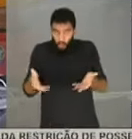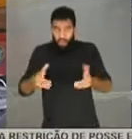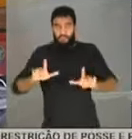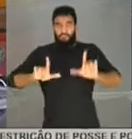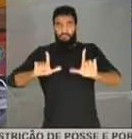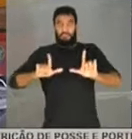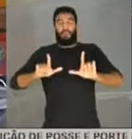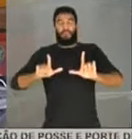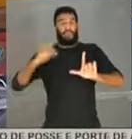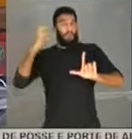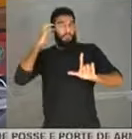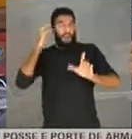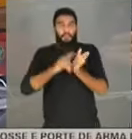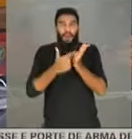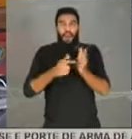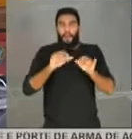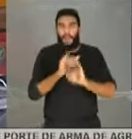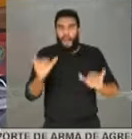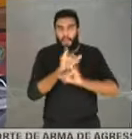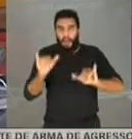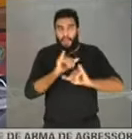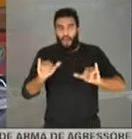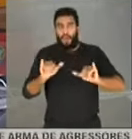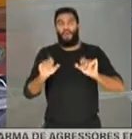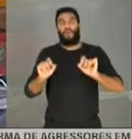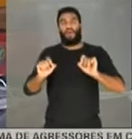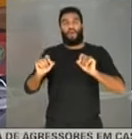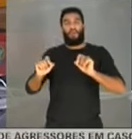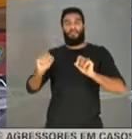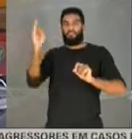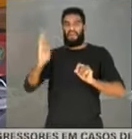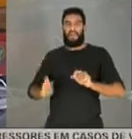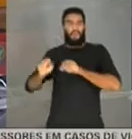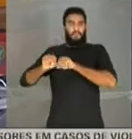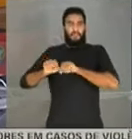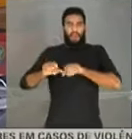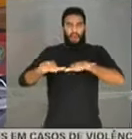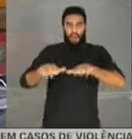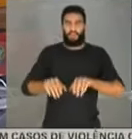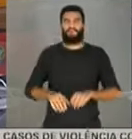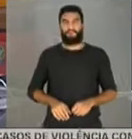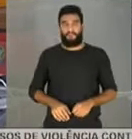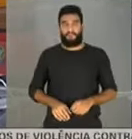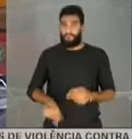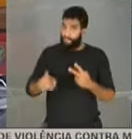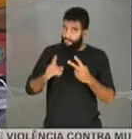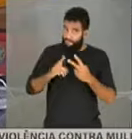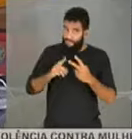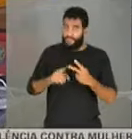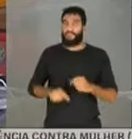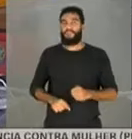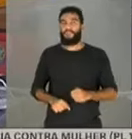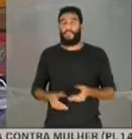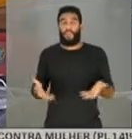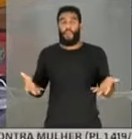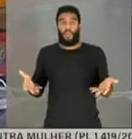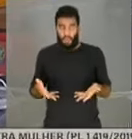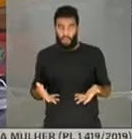divulga justamente isso para todo o Brasil. O que me leva ao segundo ponto. No dia de